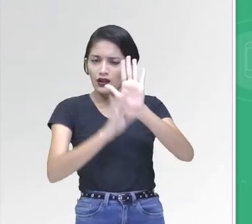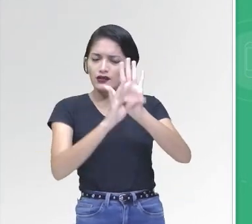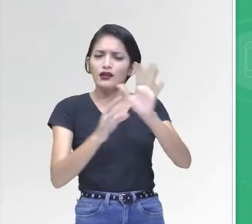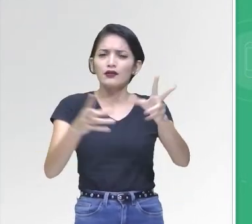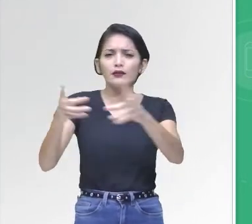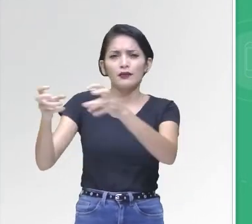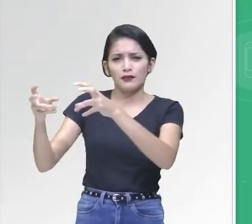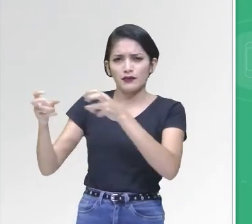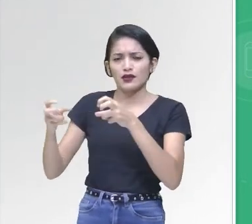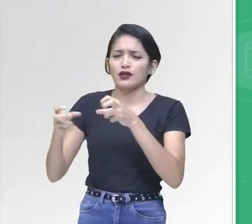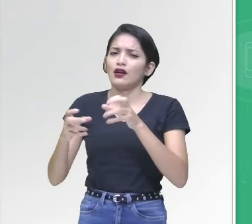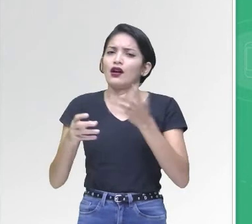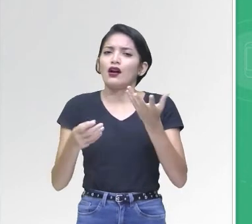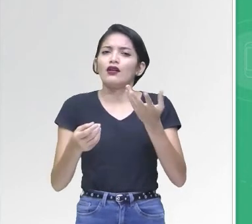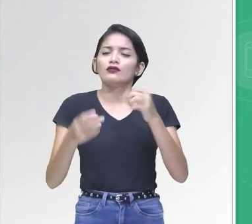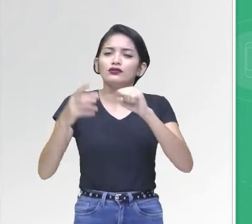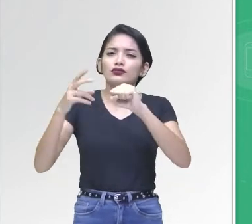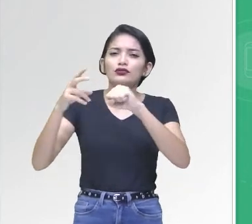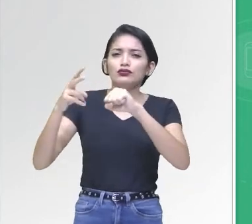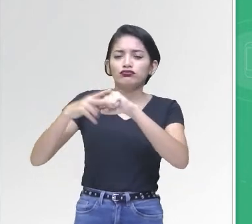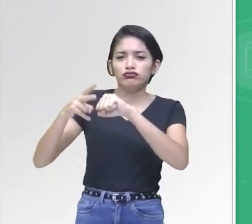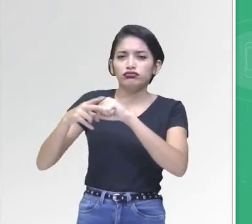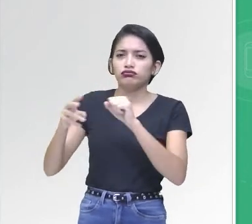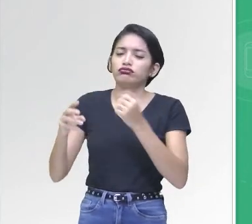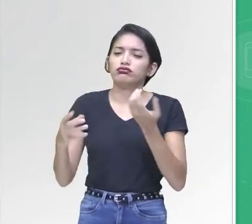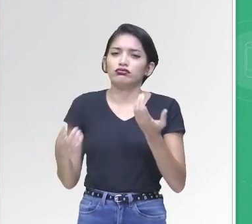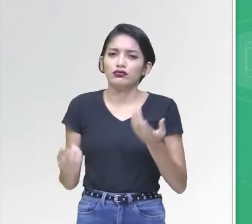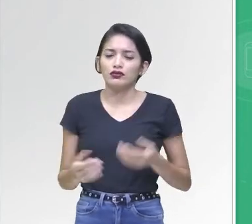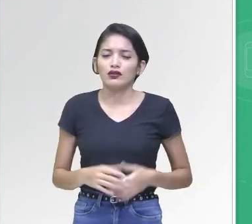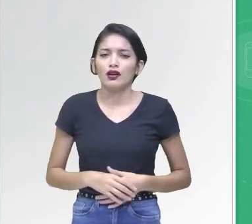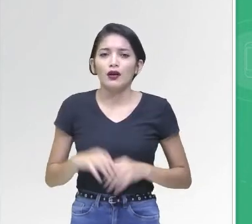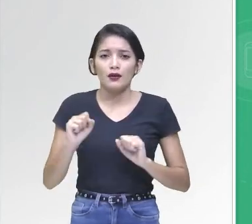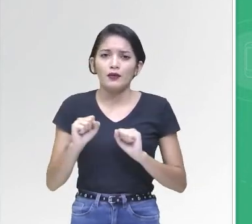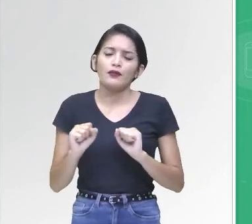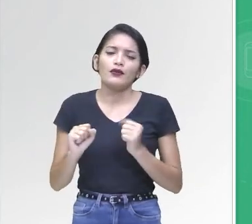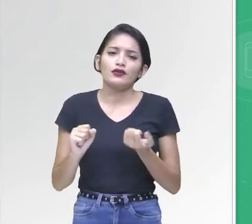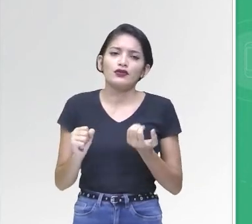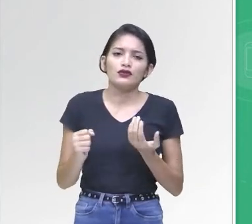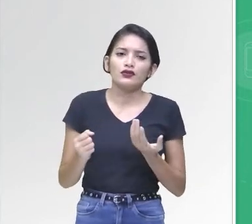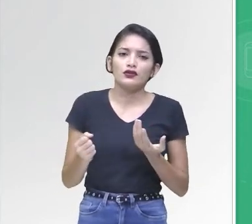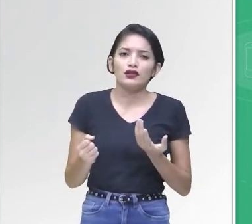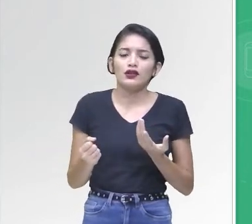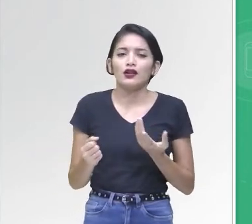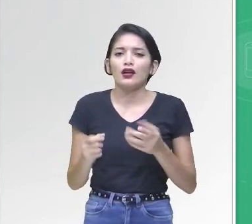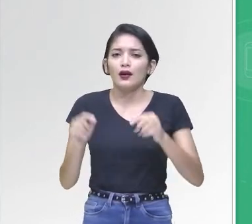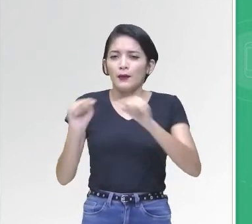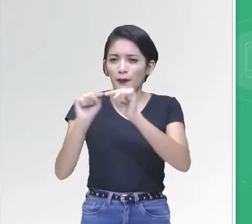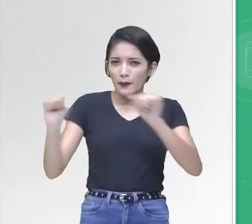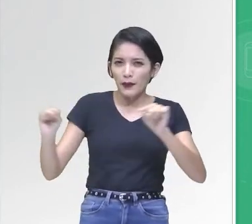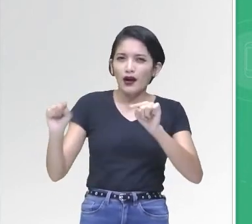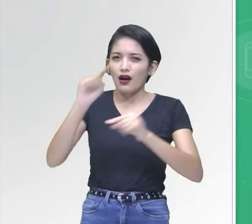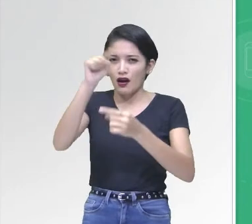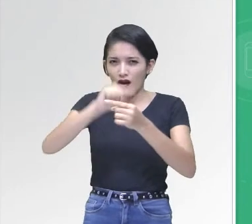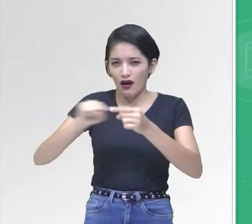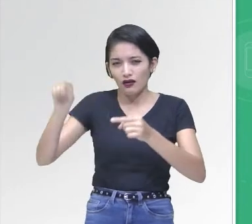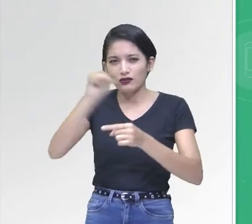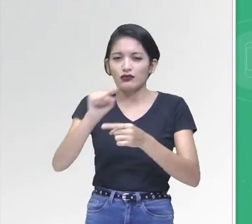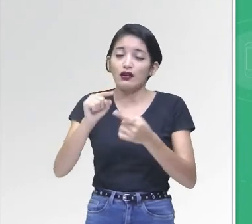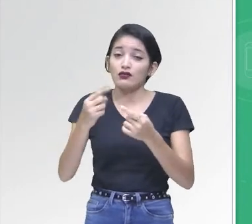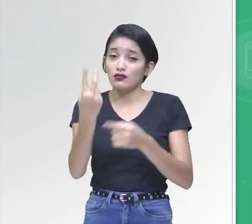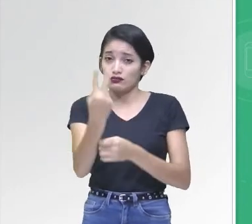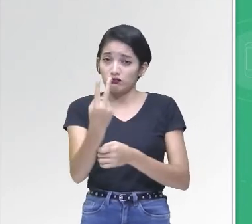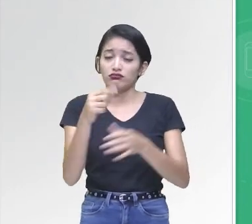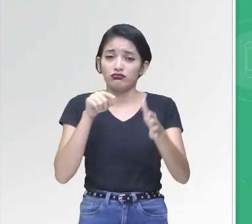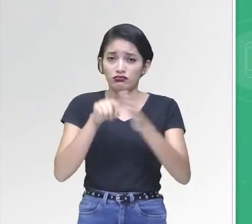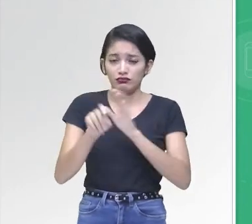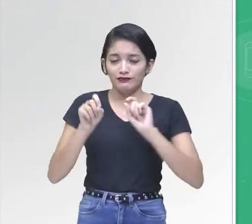Observem os verbos que estão no presente do indicativo e pode circulá-los ou sublinhar, fiquem à vontade. São essas duas